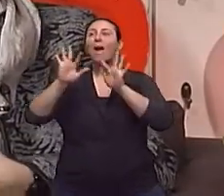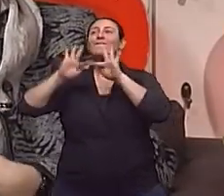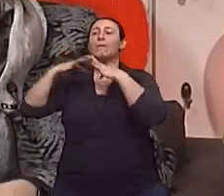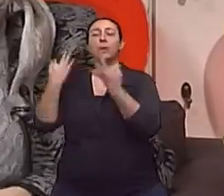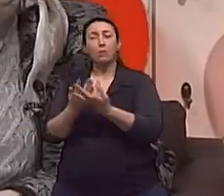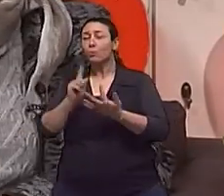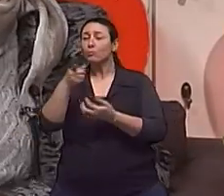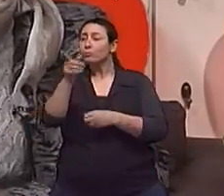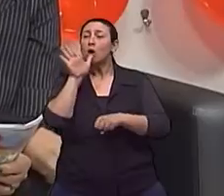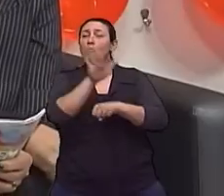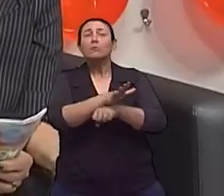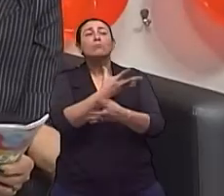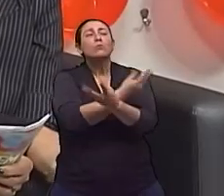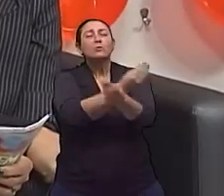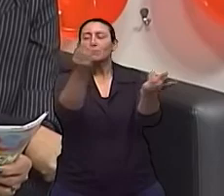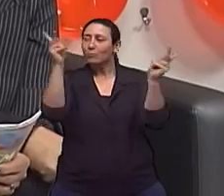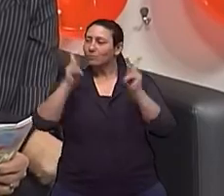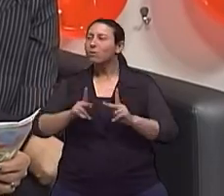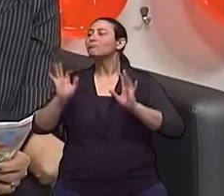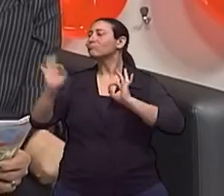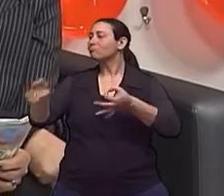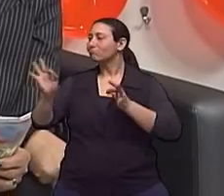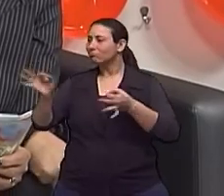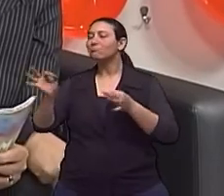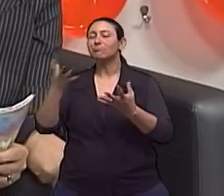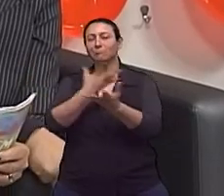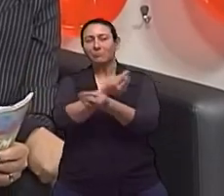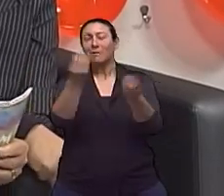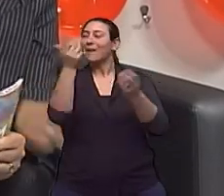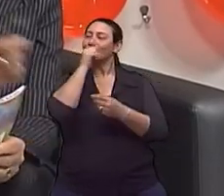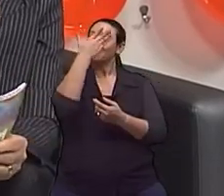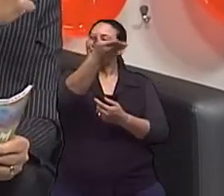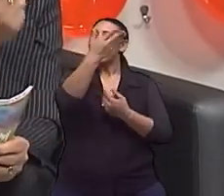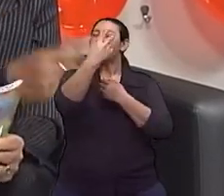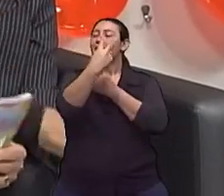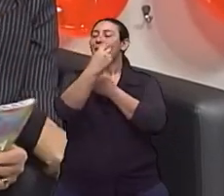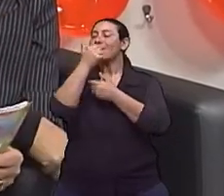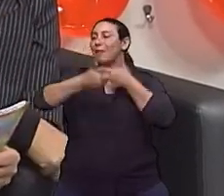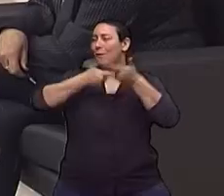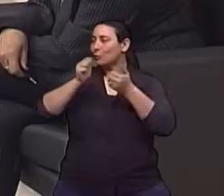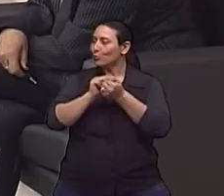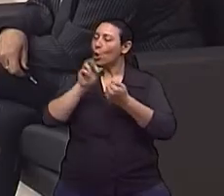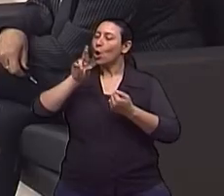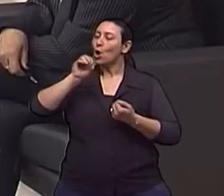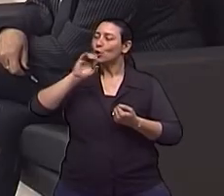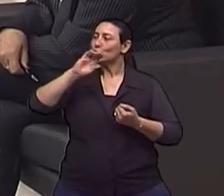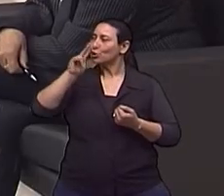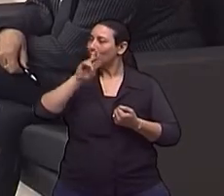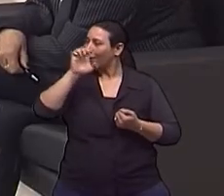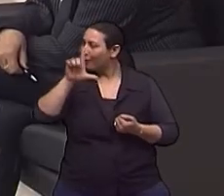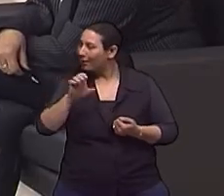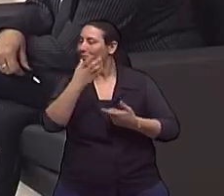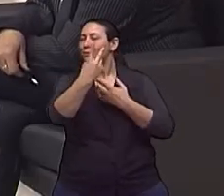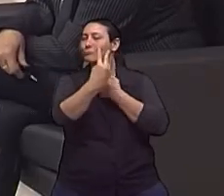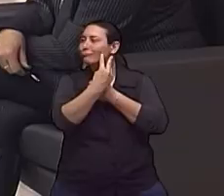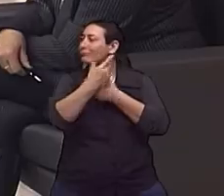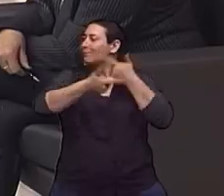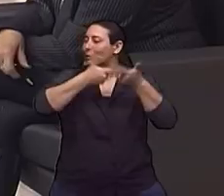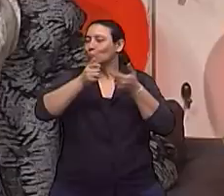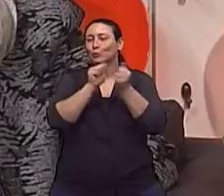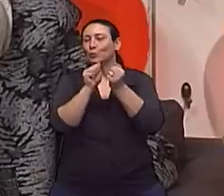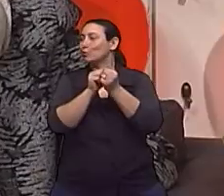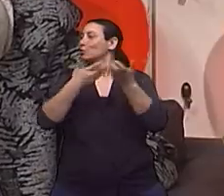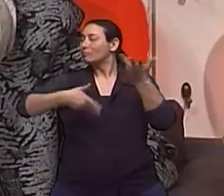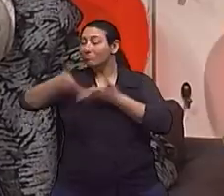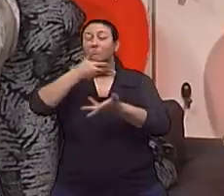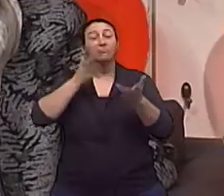tu tá ajudando o povo Tu nem conhece ainda minha produção que ainda Rochelle que tá lá por isso a trabalhar de tudo aqui tá ajudando pessoas Tu nem conhece tu tá levando